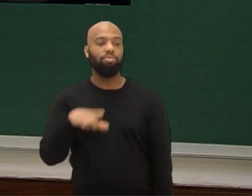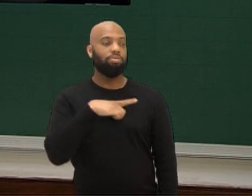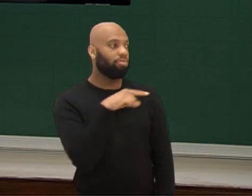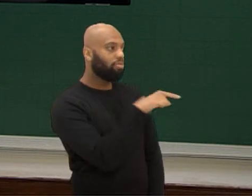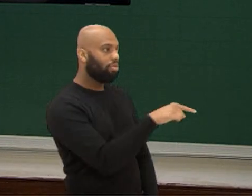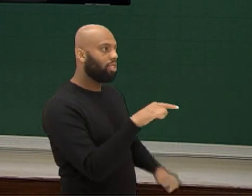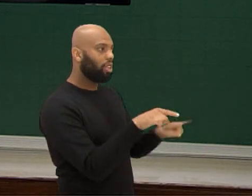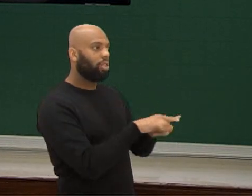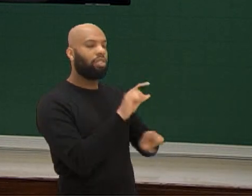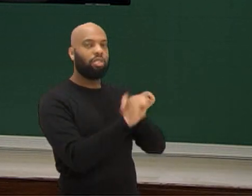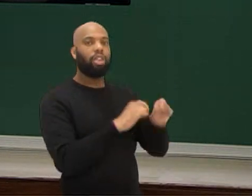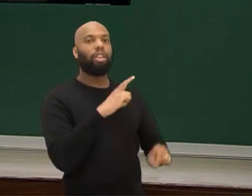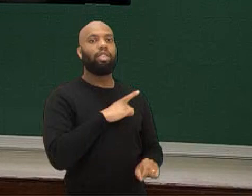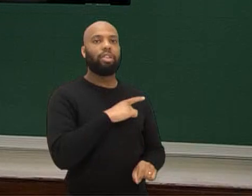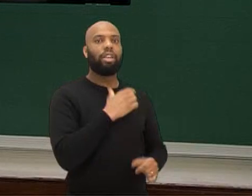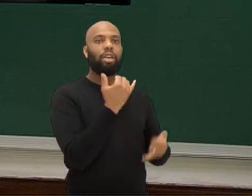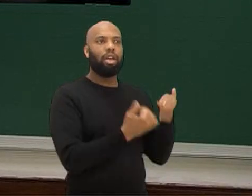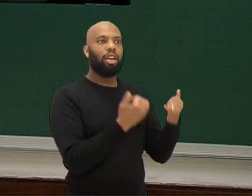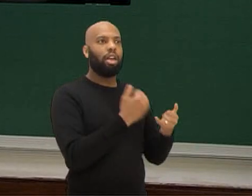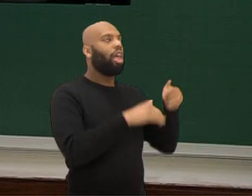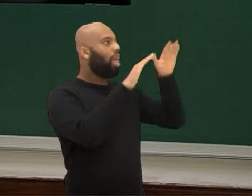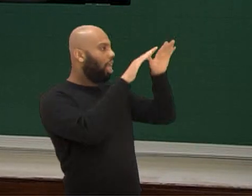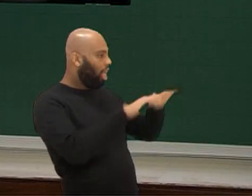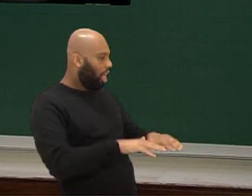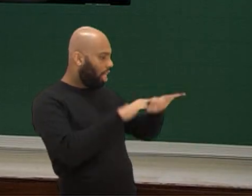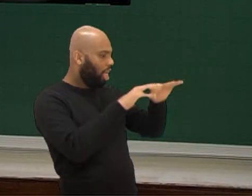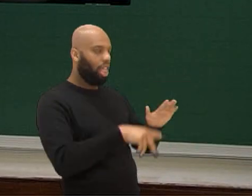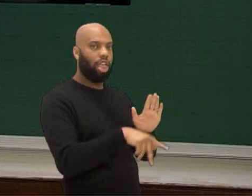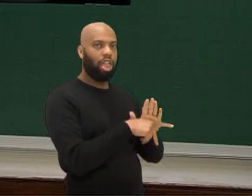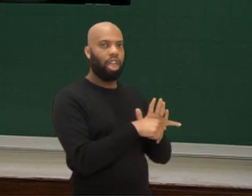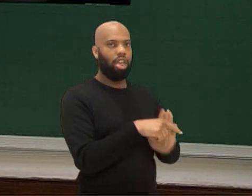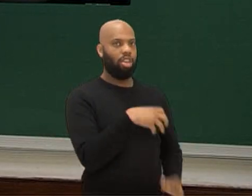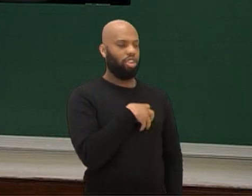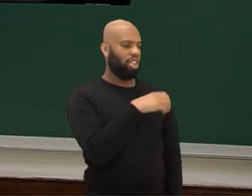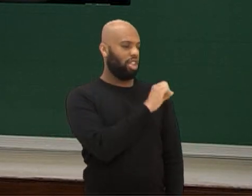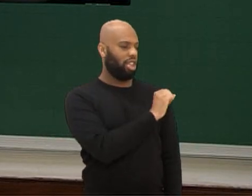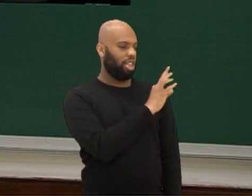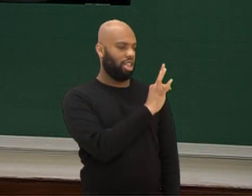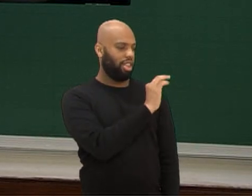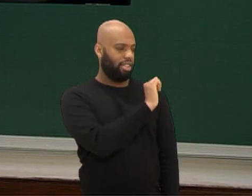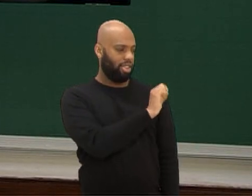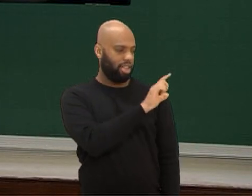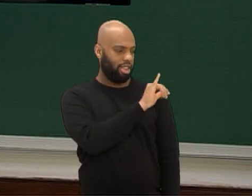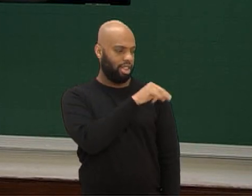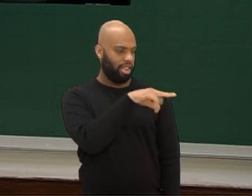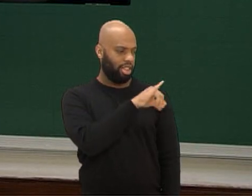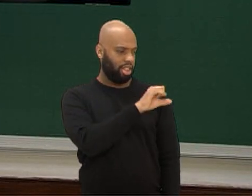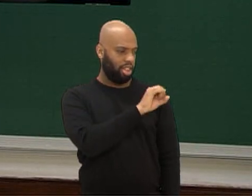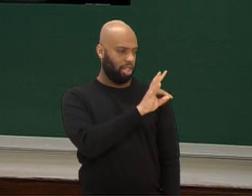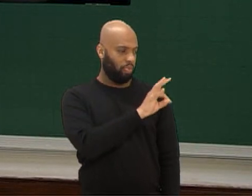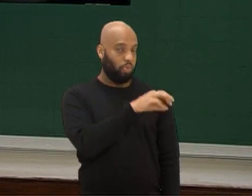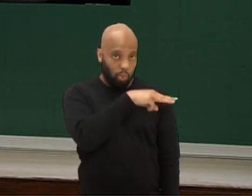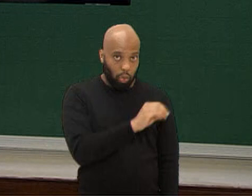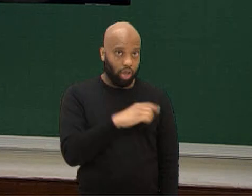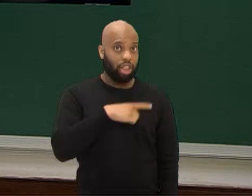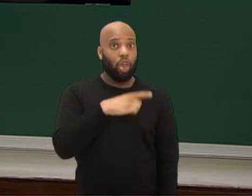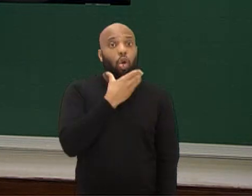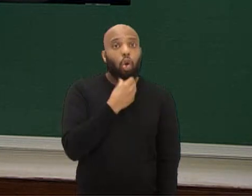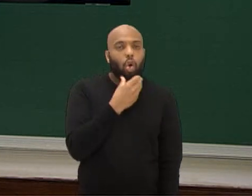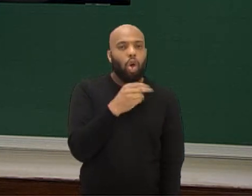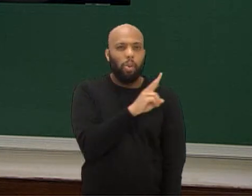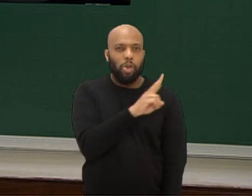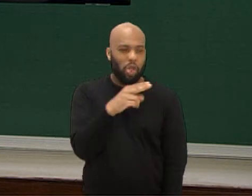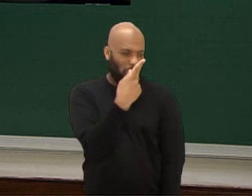a ideia de glorificação ao stalinismo. O Joseph Stalin era a grande figura máxima